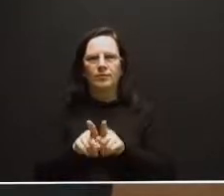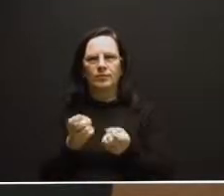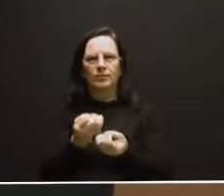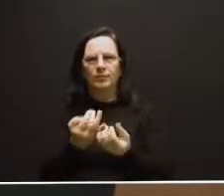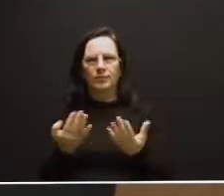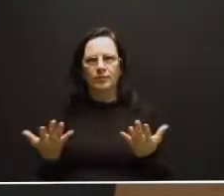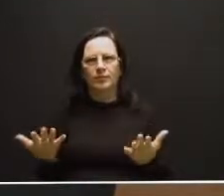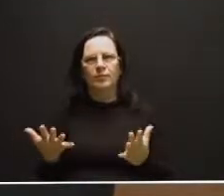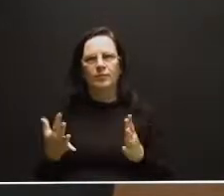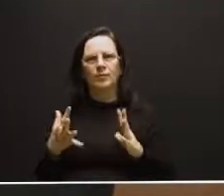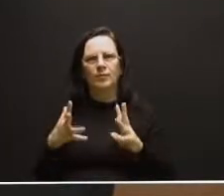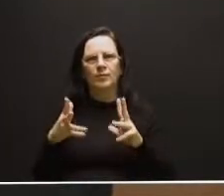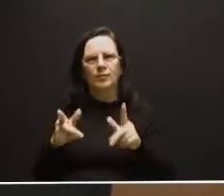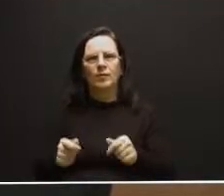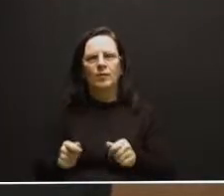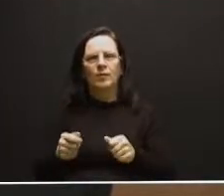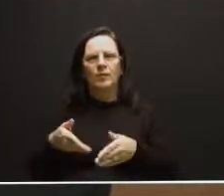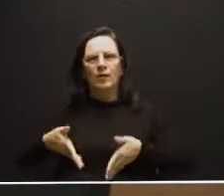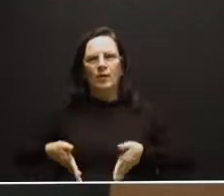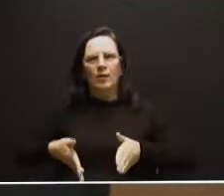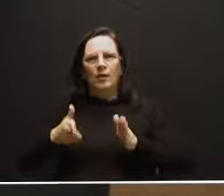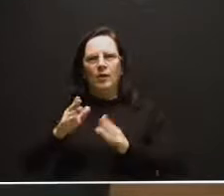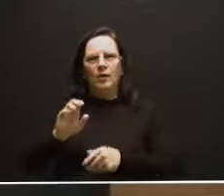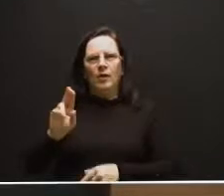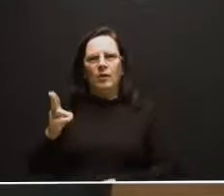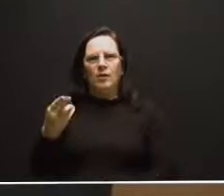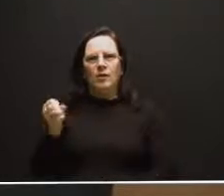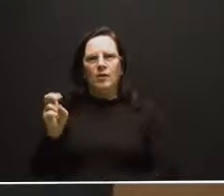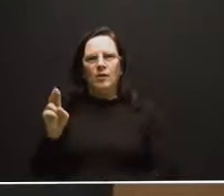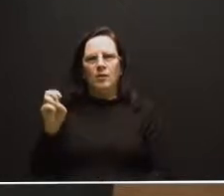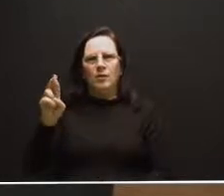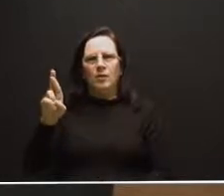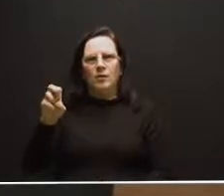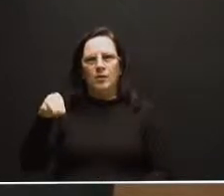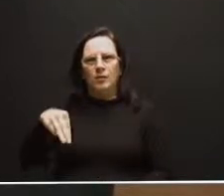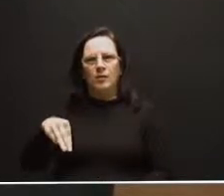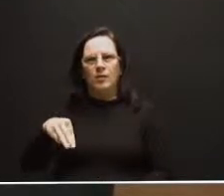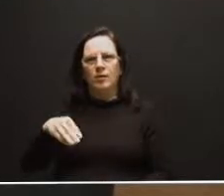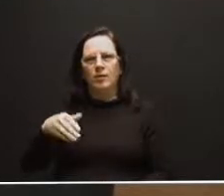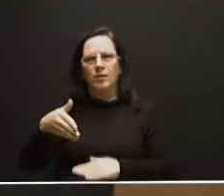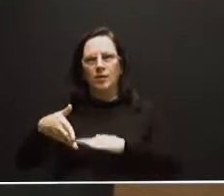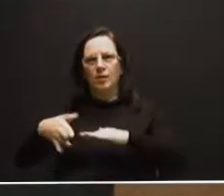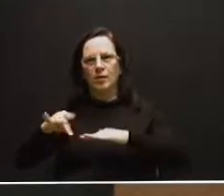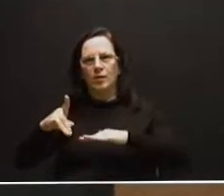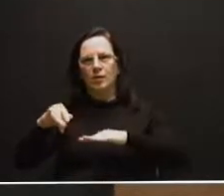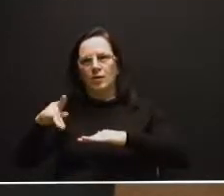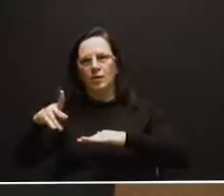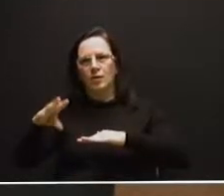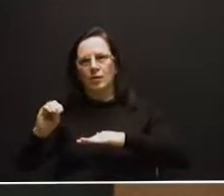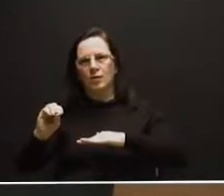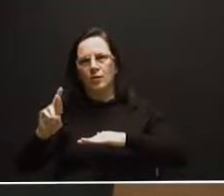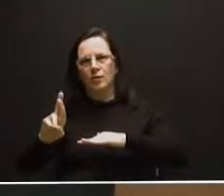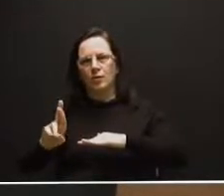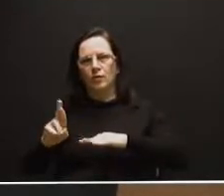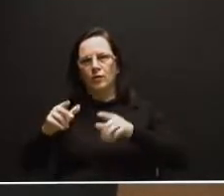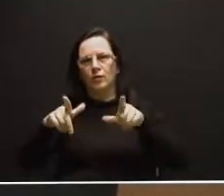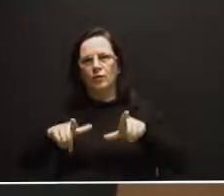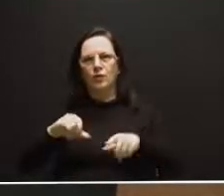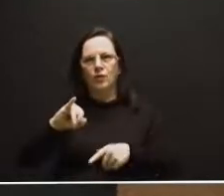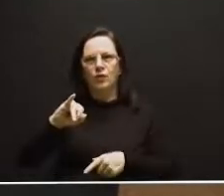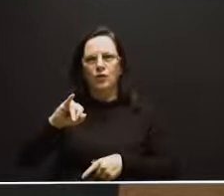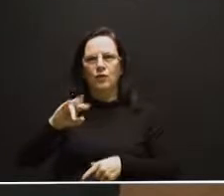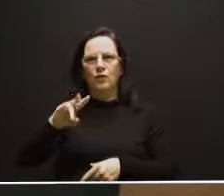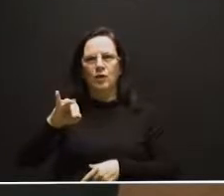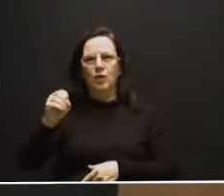do cruzamento da avenida henry borden com a rua embaixador pedro de toledo na vila nova em